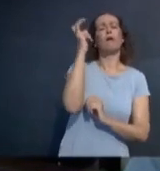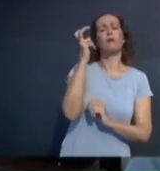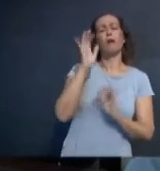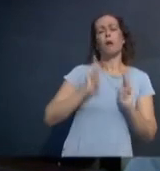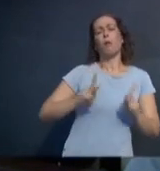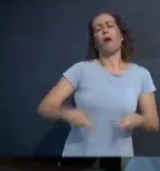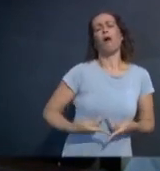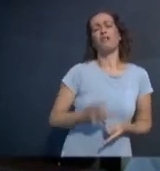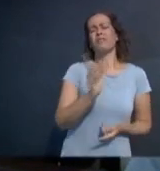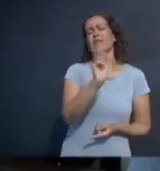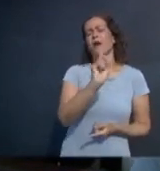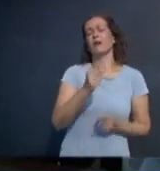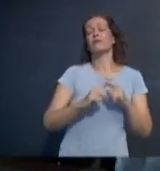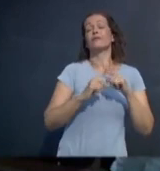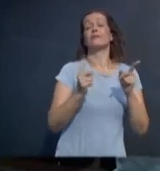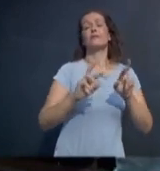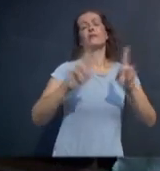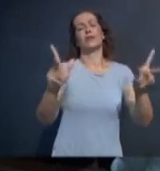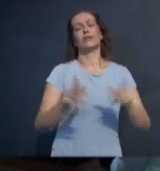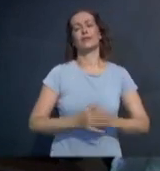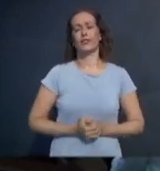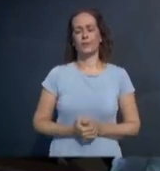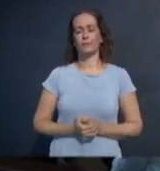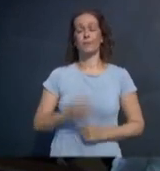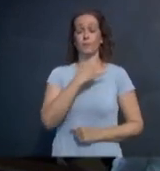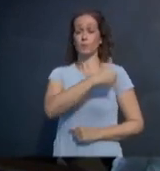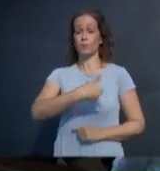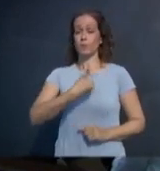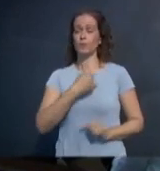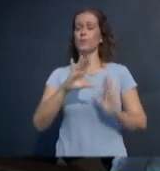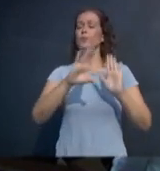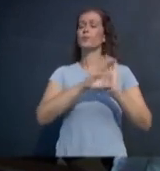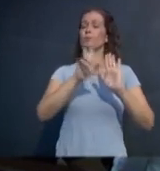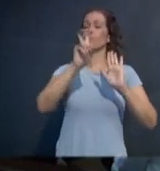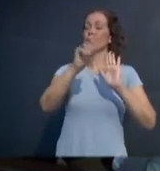João capítulo 5, o verso de número 24.